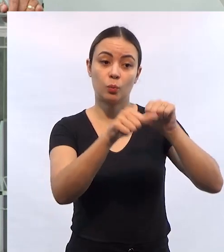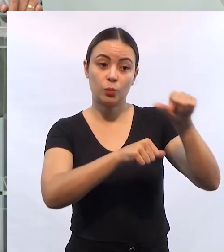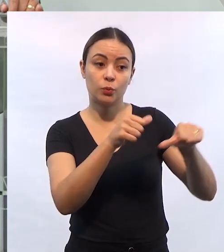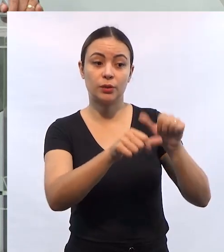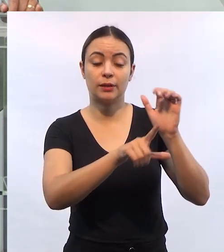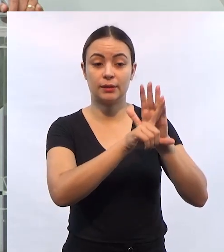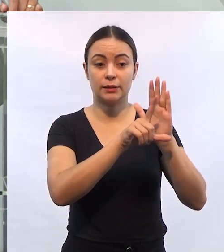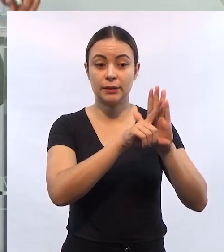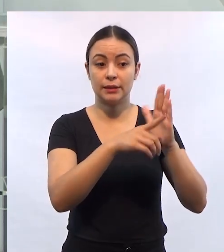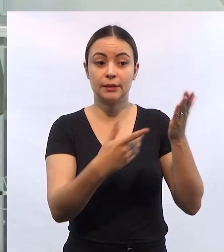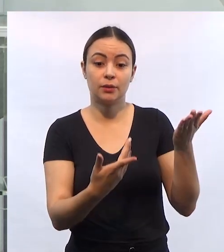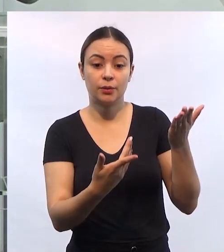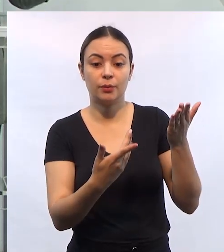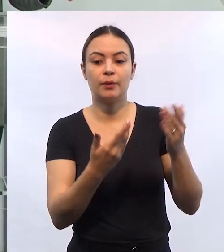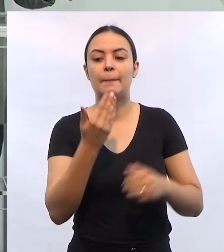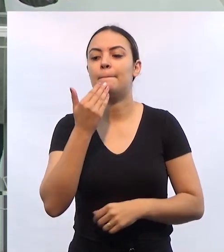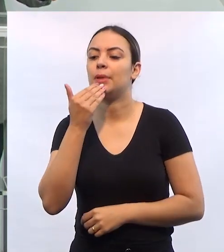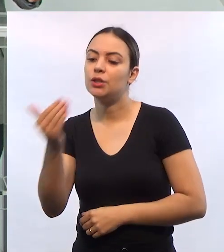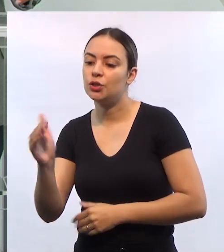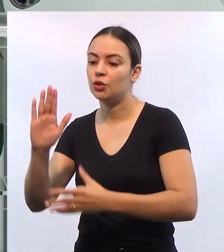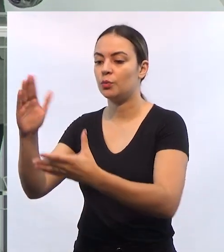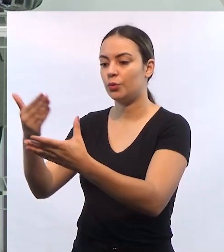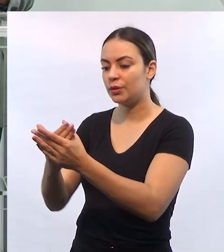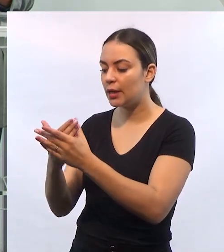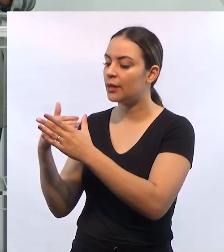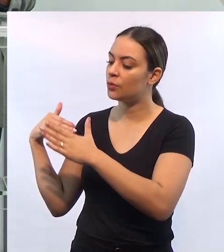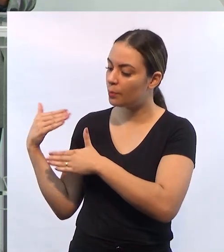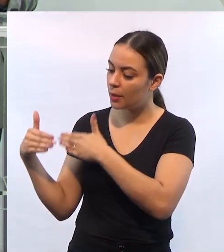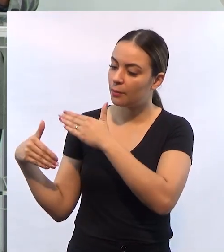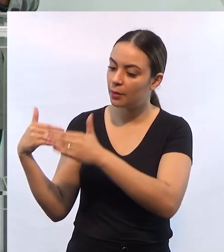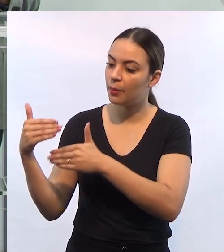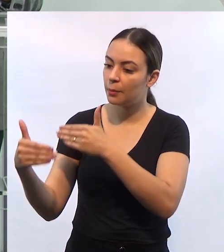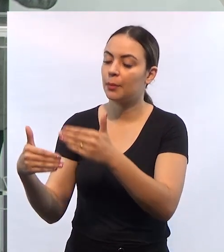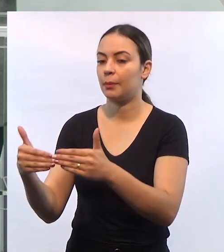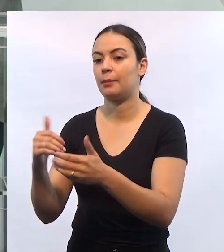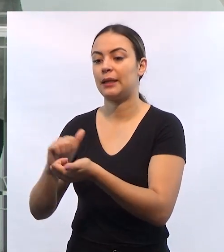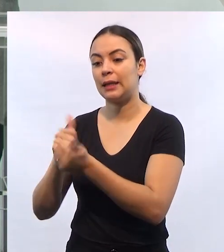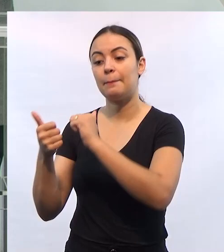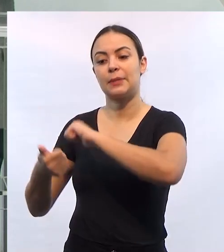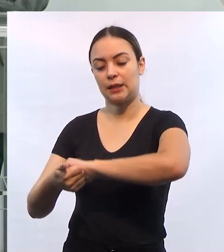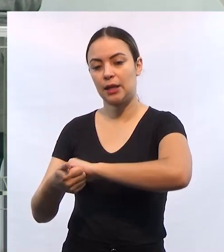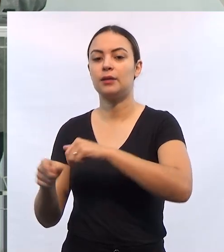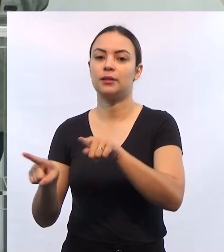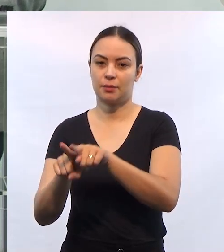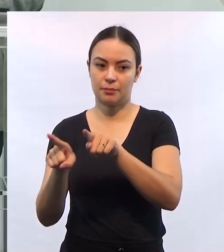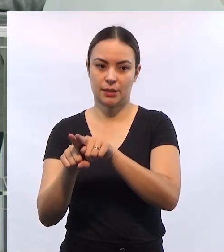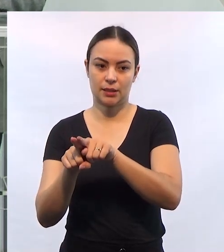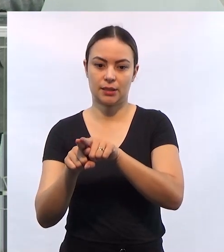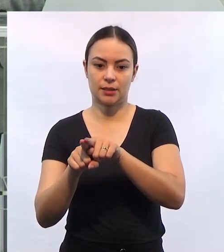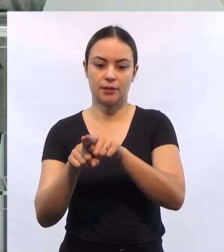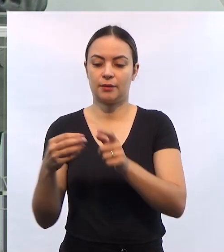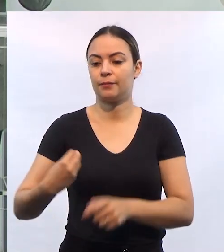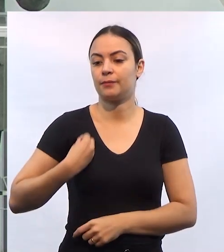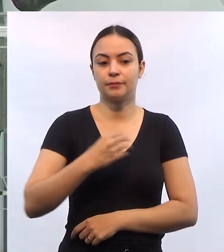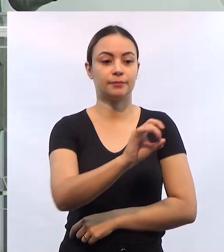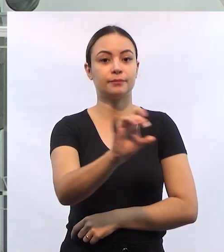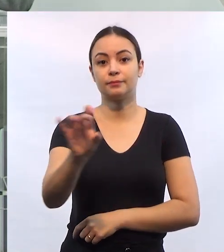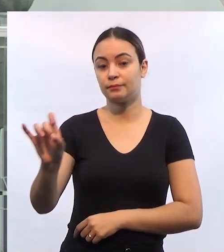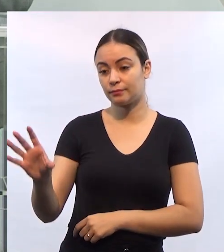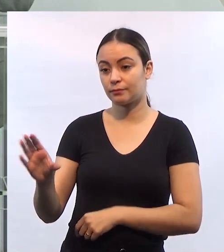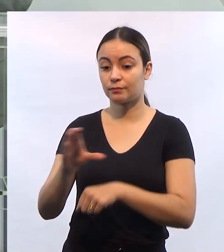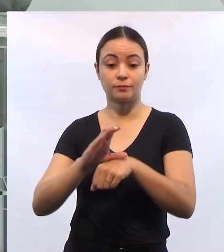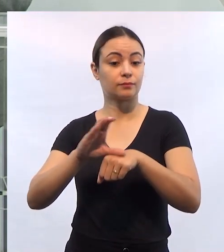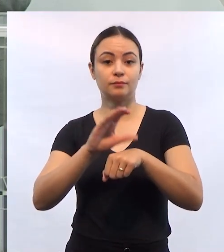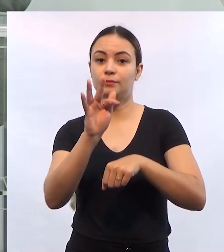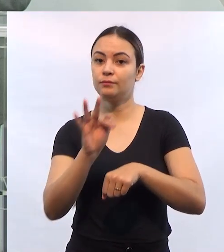ela vai para um novo trâmite para poder se adaptar à realidade. As leis, elas estão em constante mudança. Olha a nossa